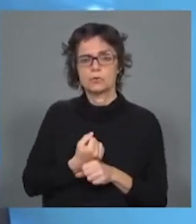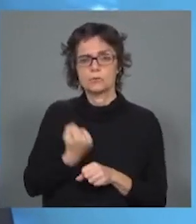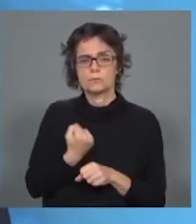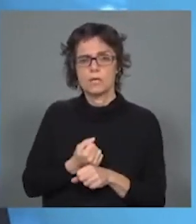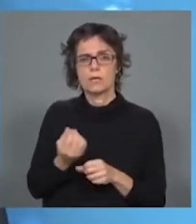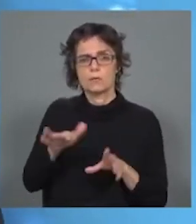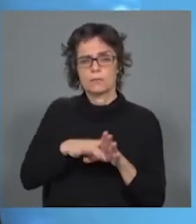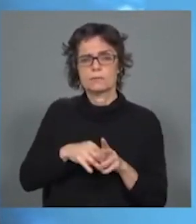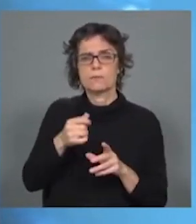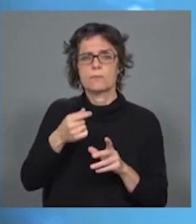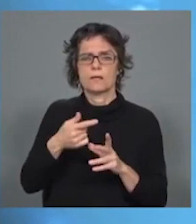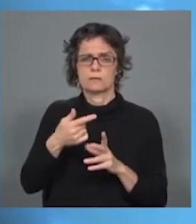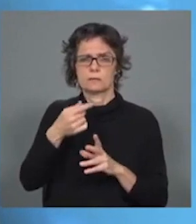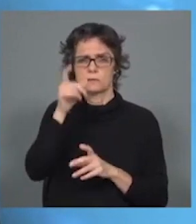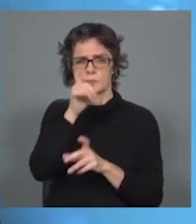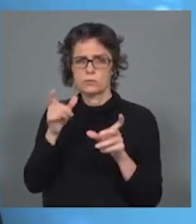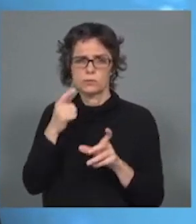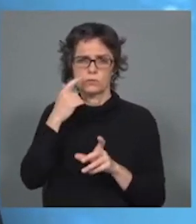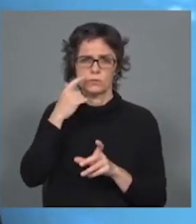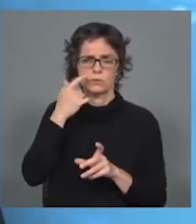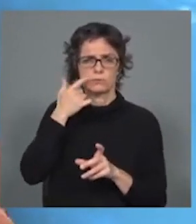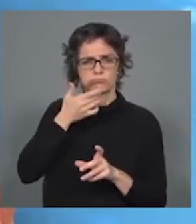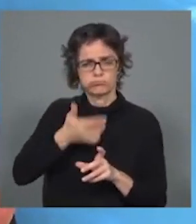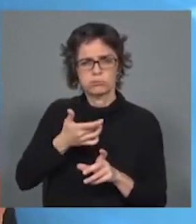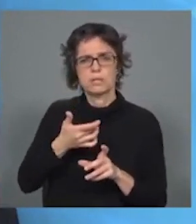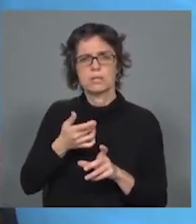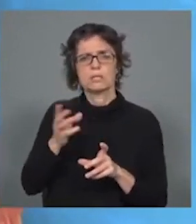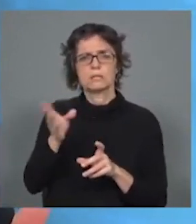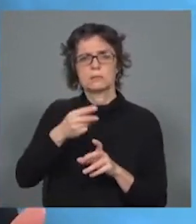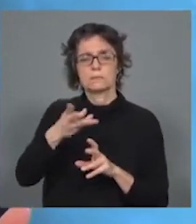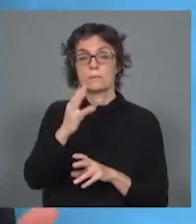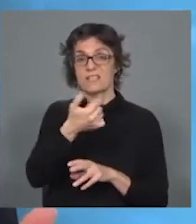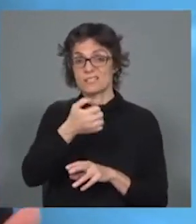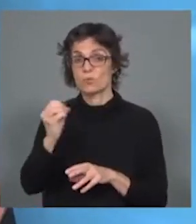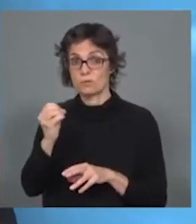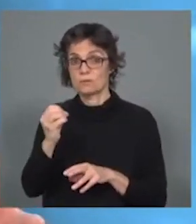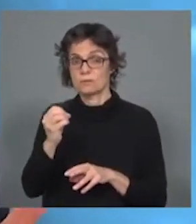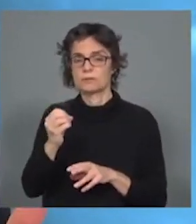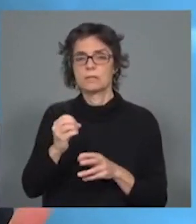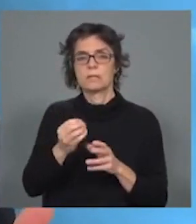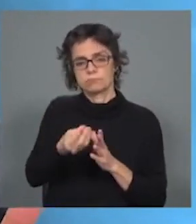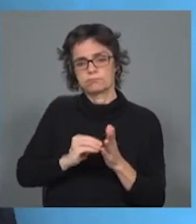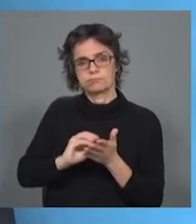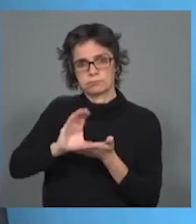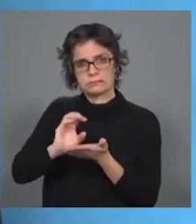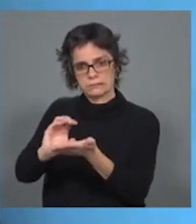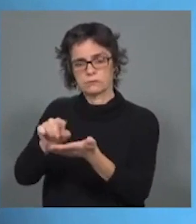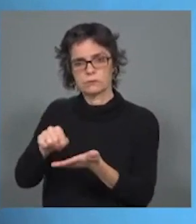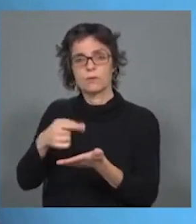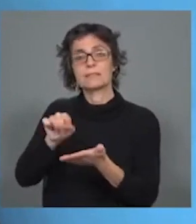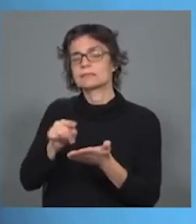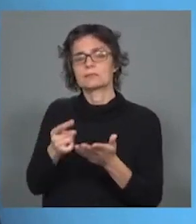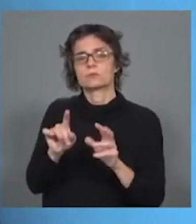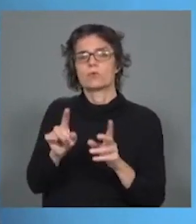académicos, mas é enriquecedor. Não é que para nós vamos passar, isto não vai passar a ser para os cristãos o Novo Testamento, mas